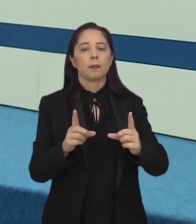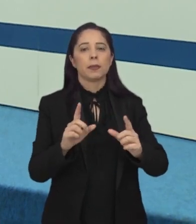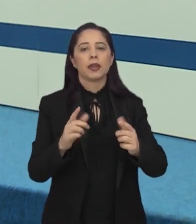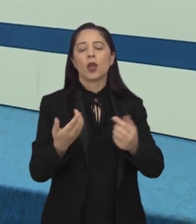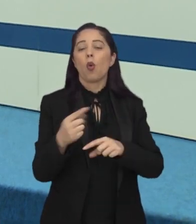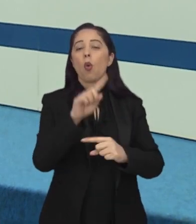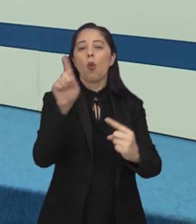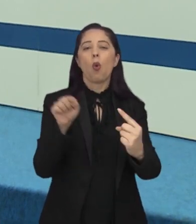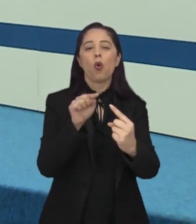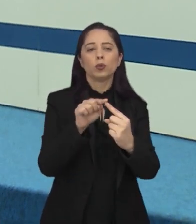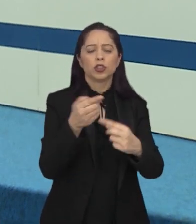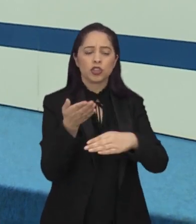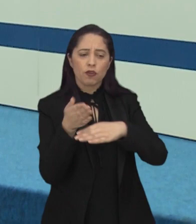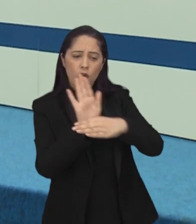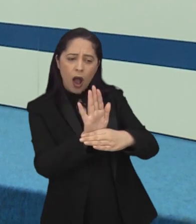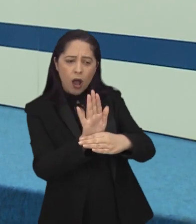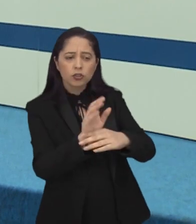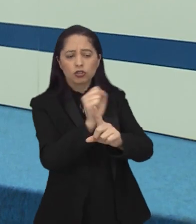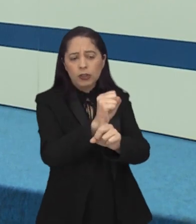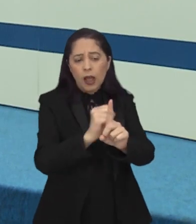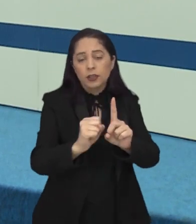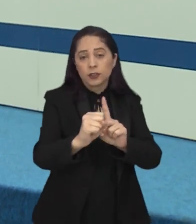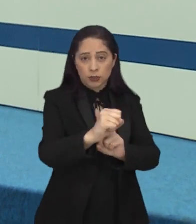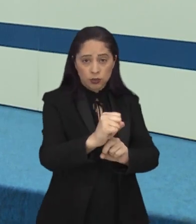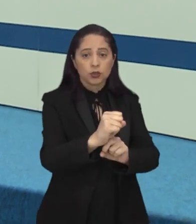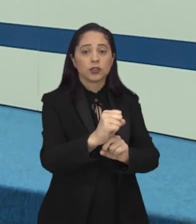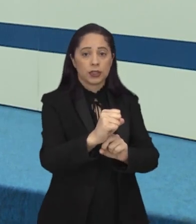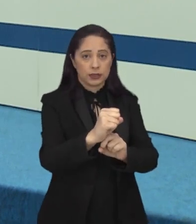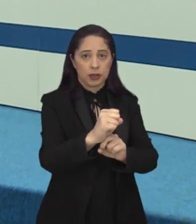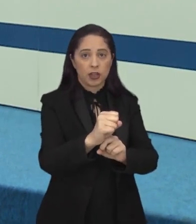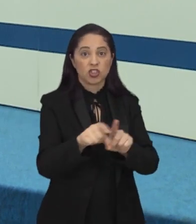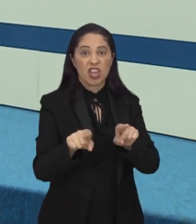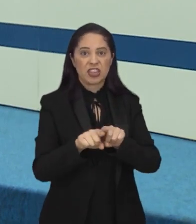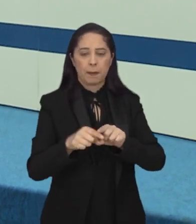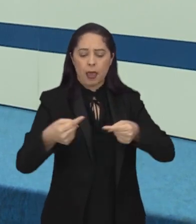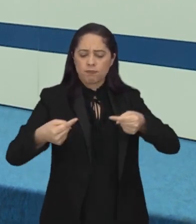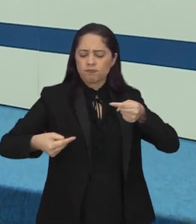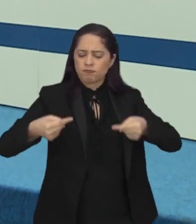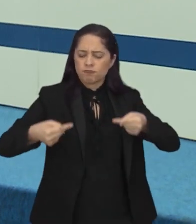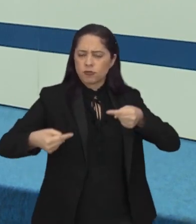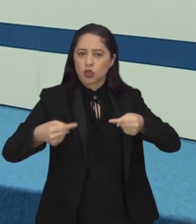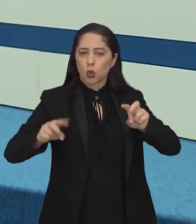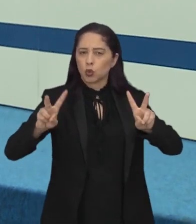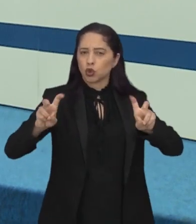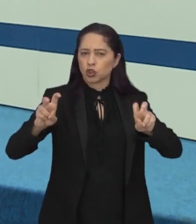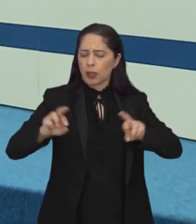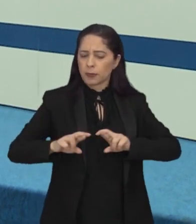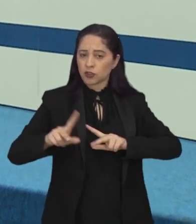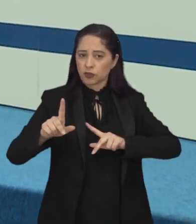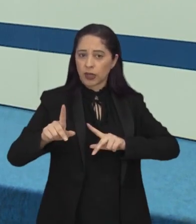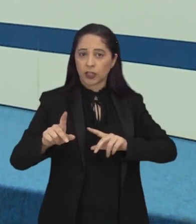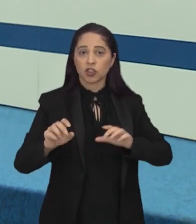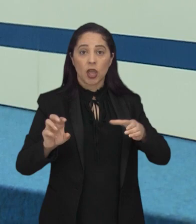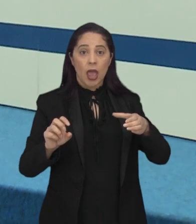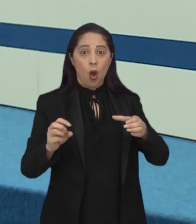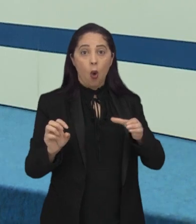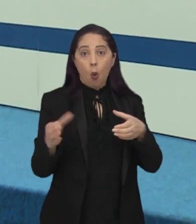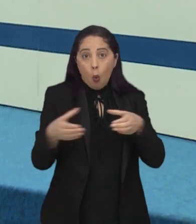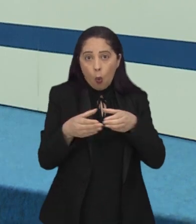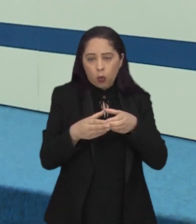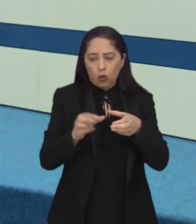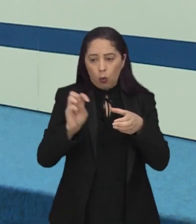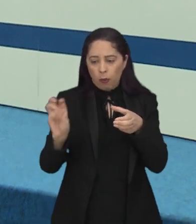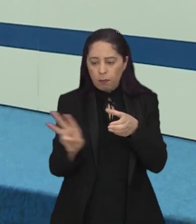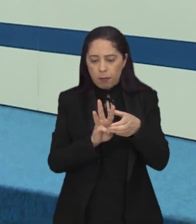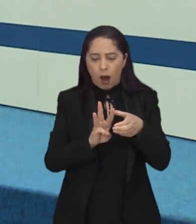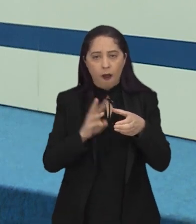cidade. Além de debater os assuntos, os grupos podem fazer visitas, elaborar projetos de lei, solicitar